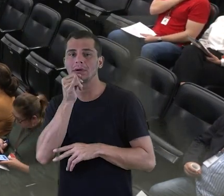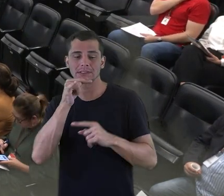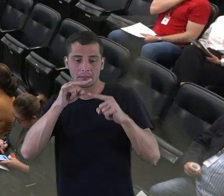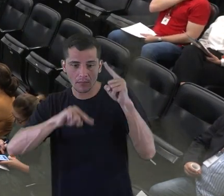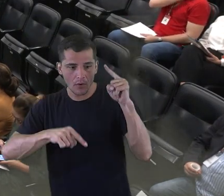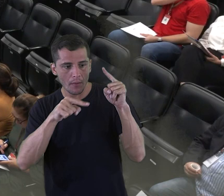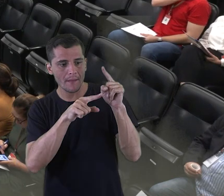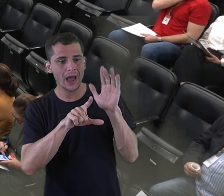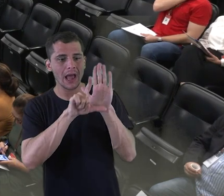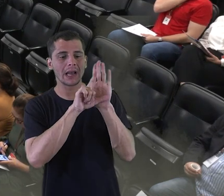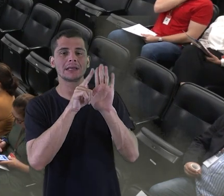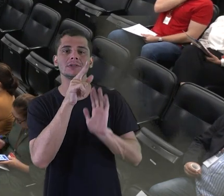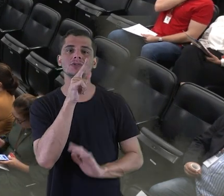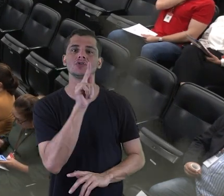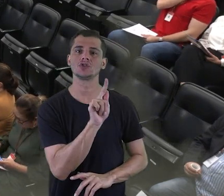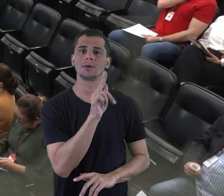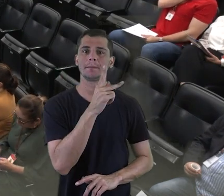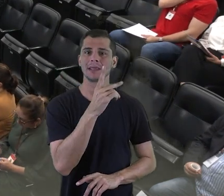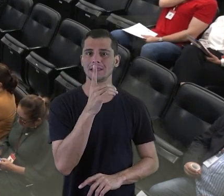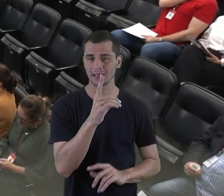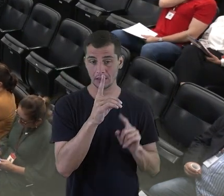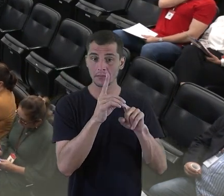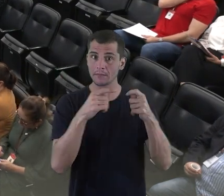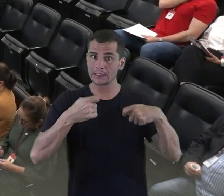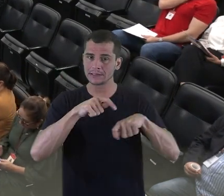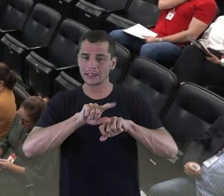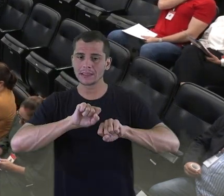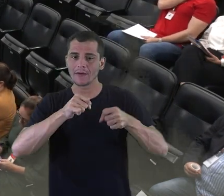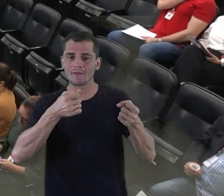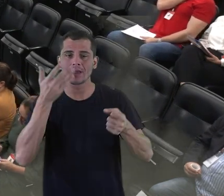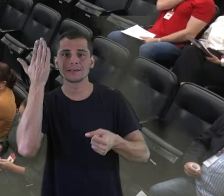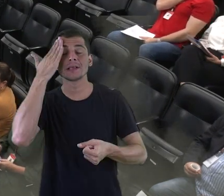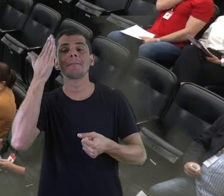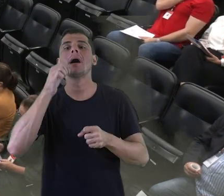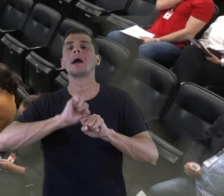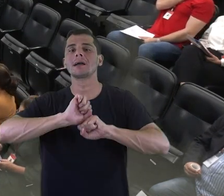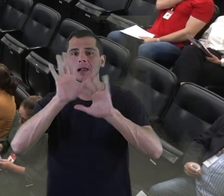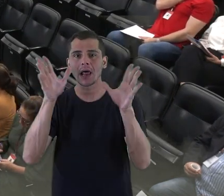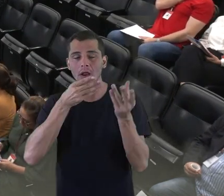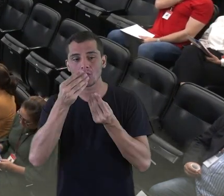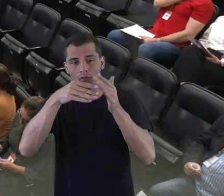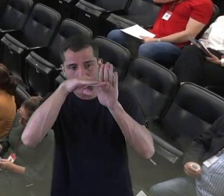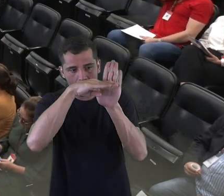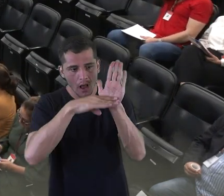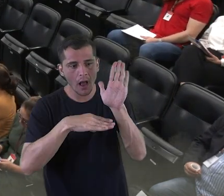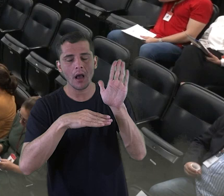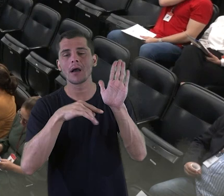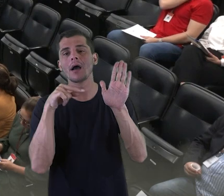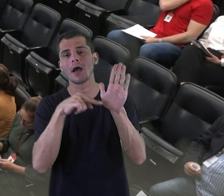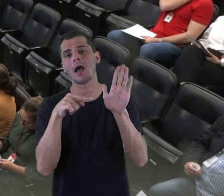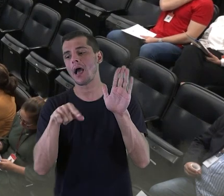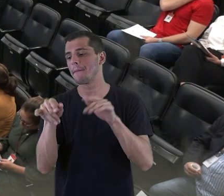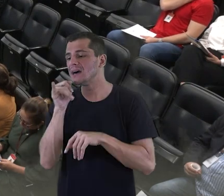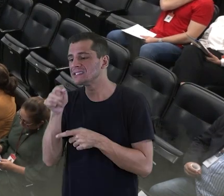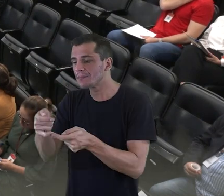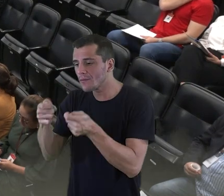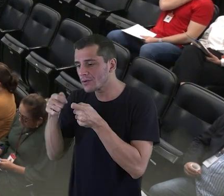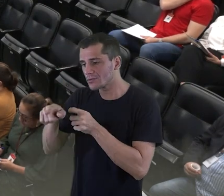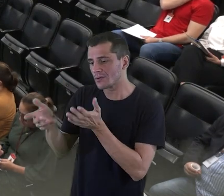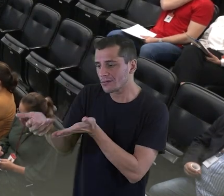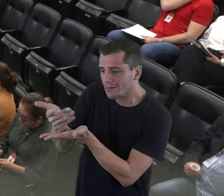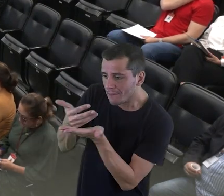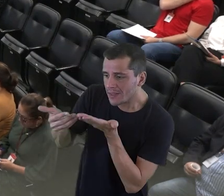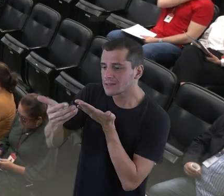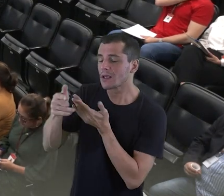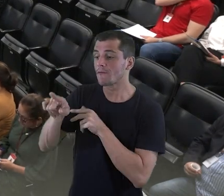é responsável se você for numa responsabilidade objetiva demonstrar ali que você não